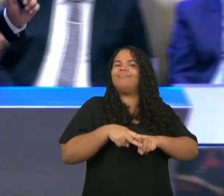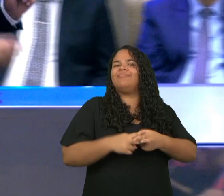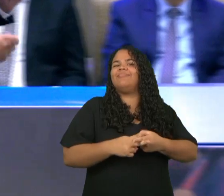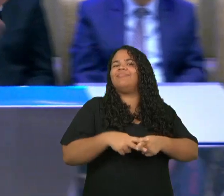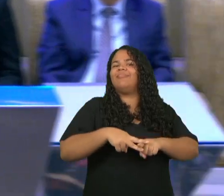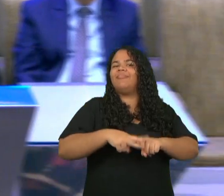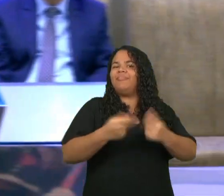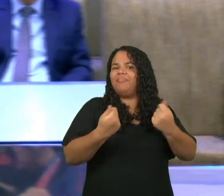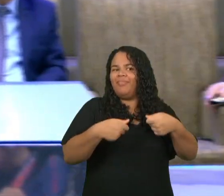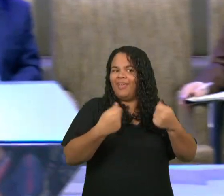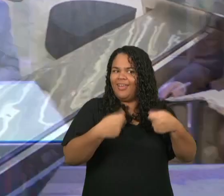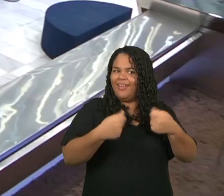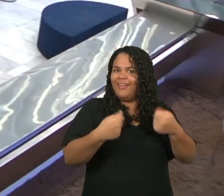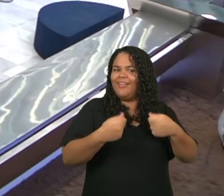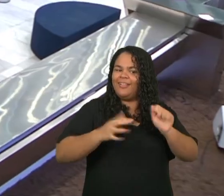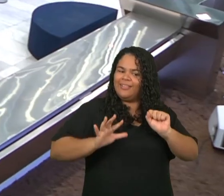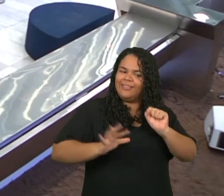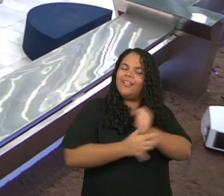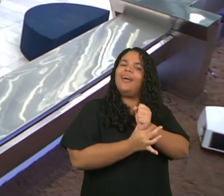Tem direita.